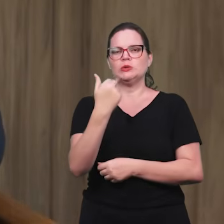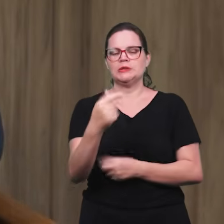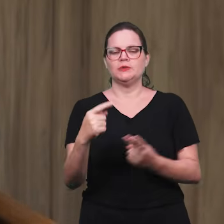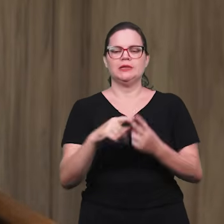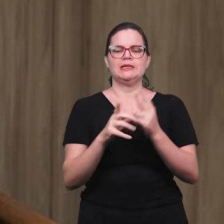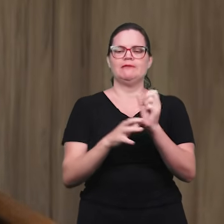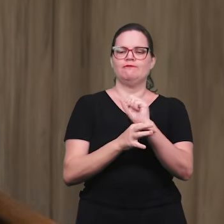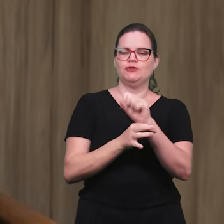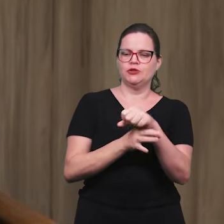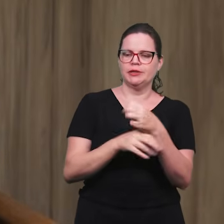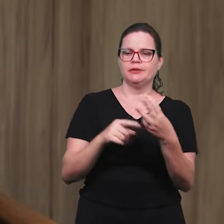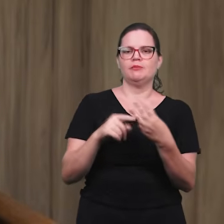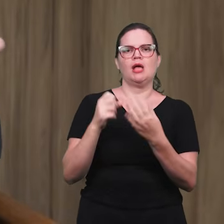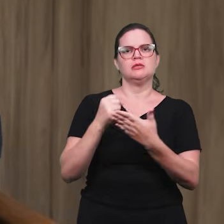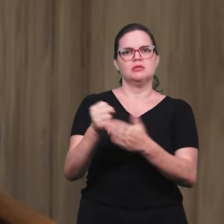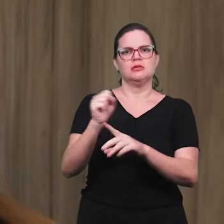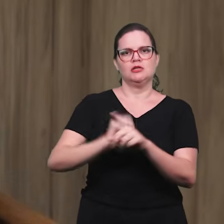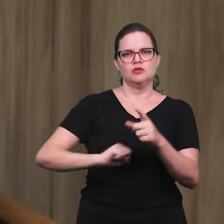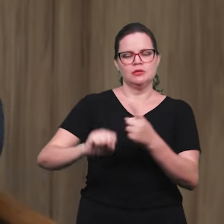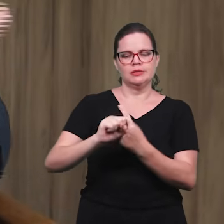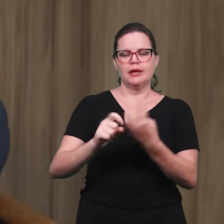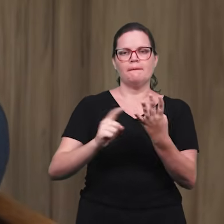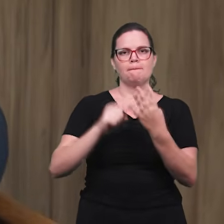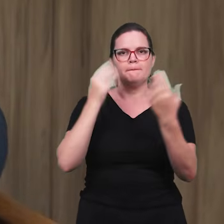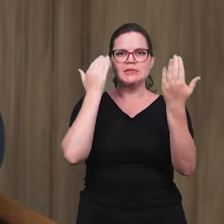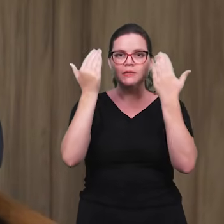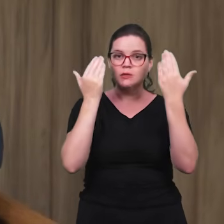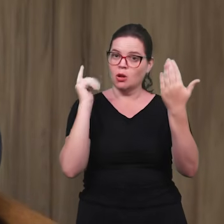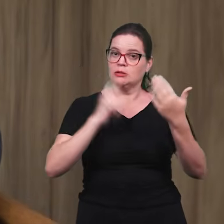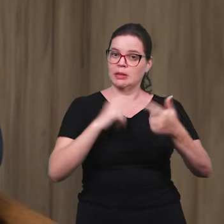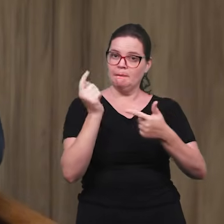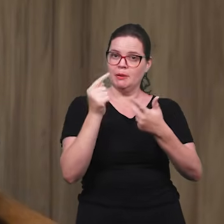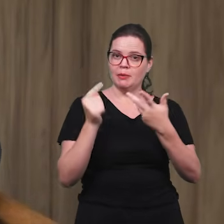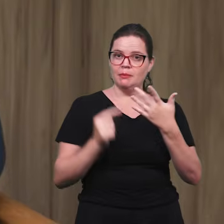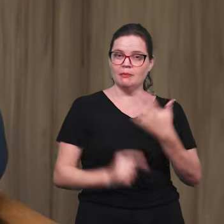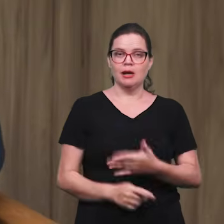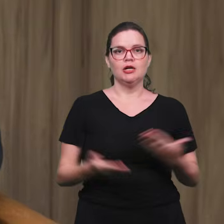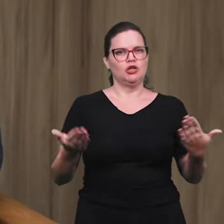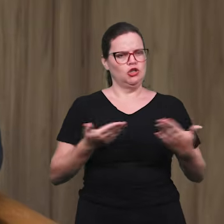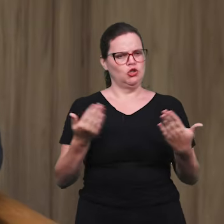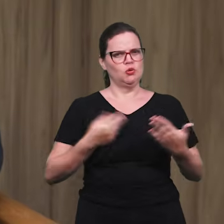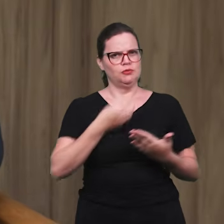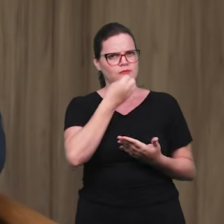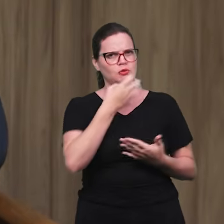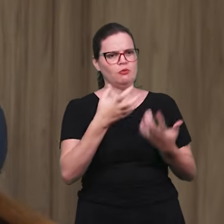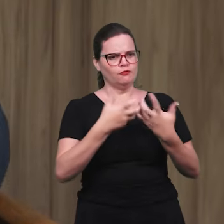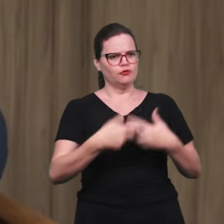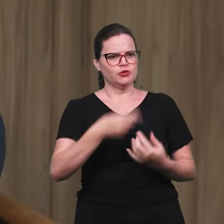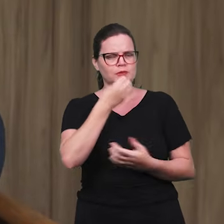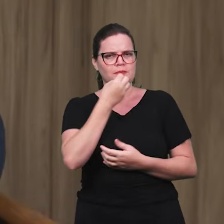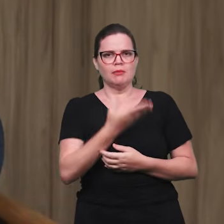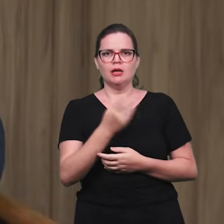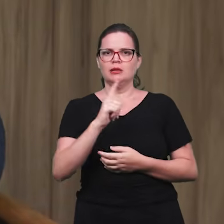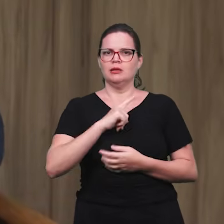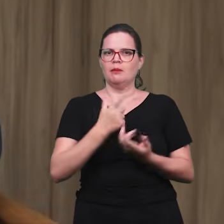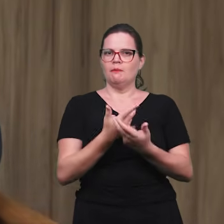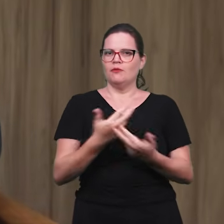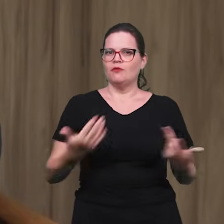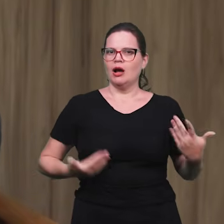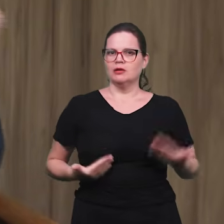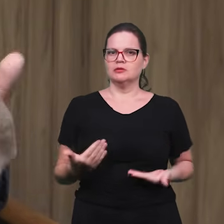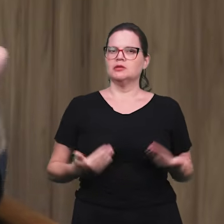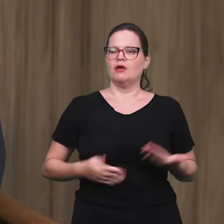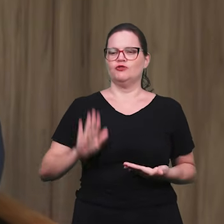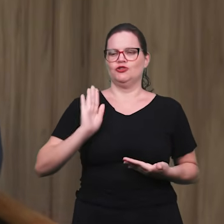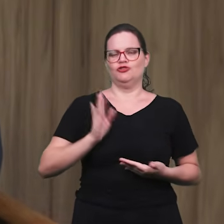assistente social, psicólogo. É um programa bem extenso e hoje ele é muito funcional. Então, nós temos muitos dos nossos irmãos que